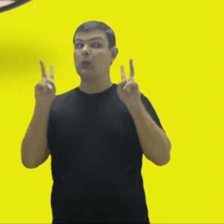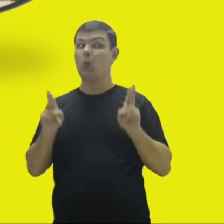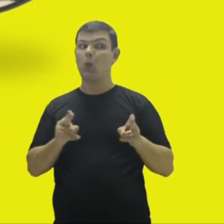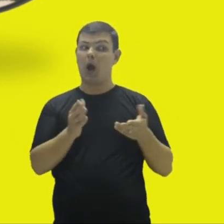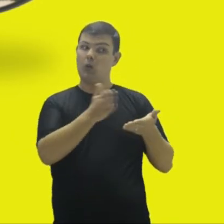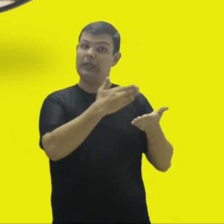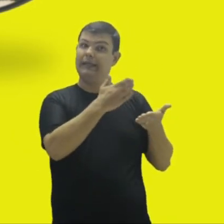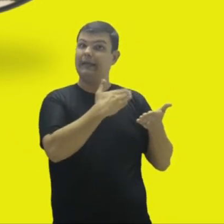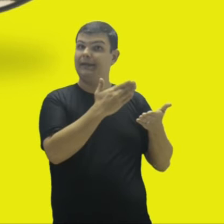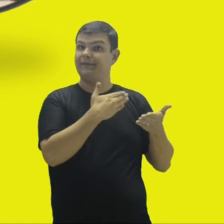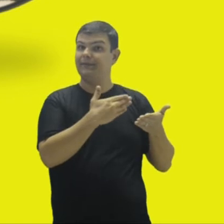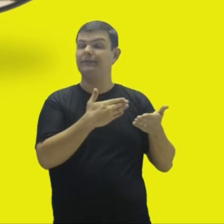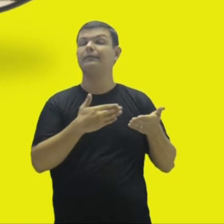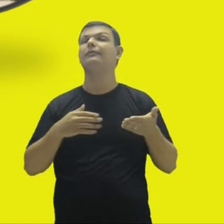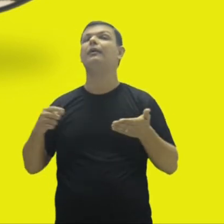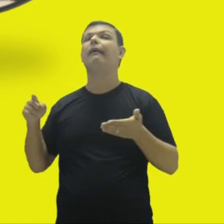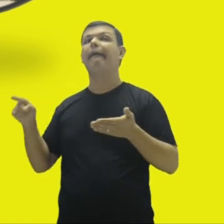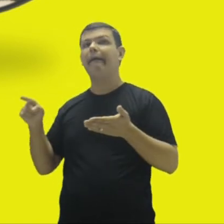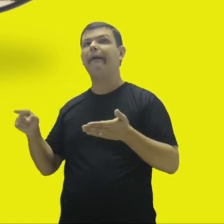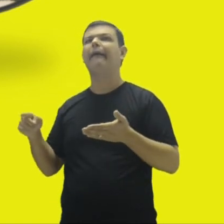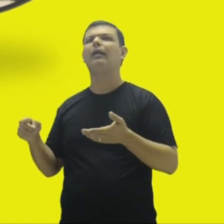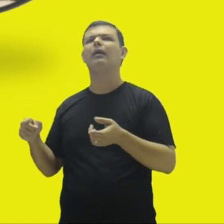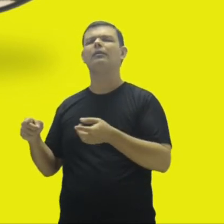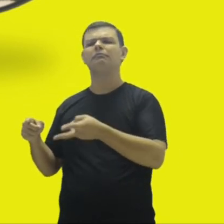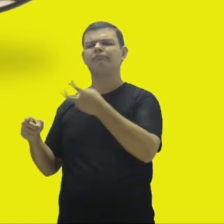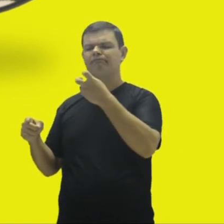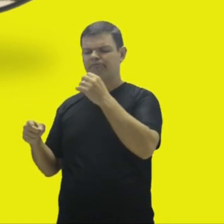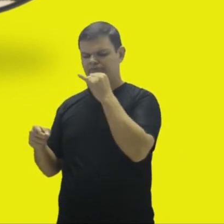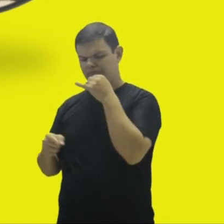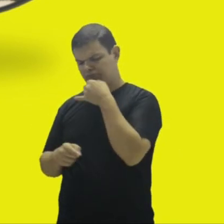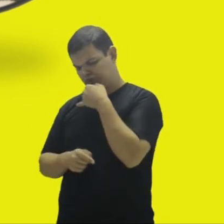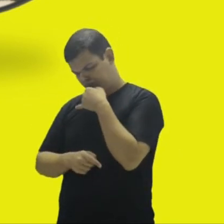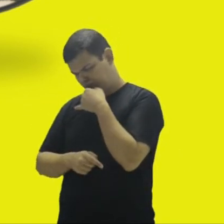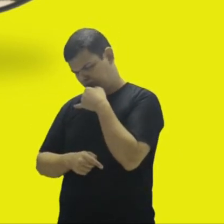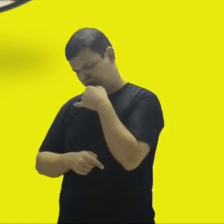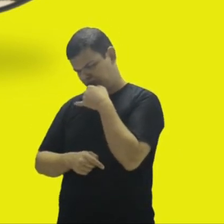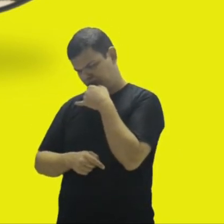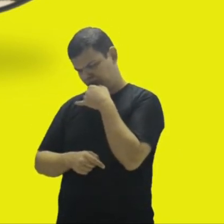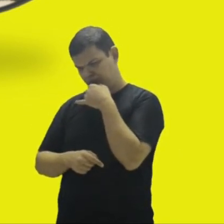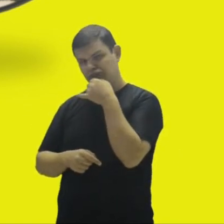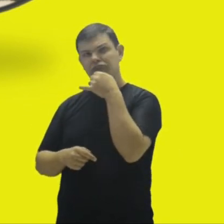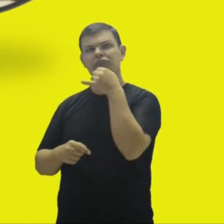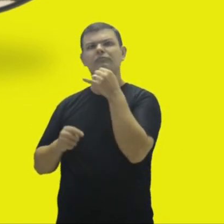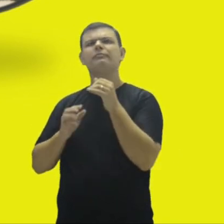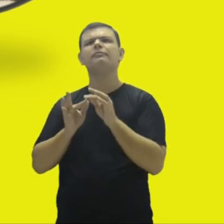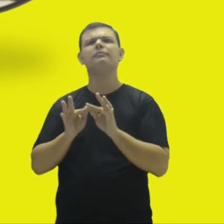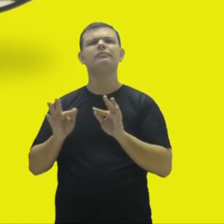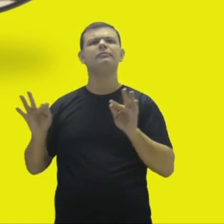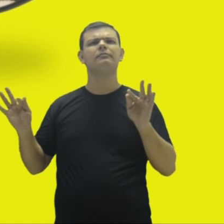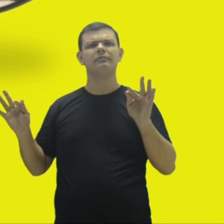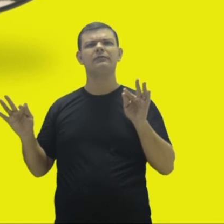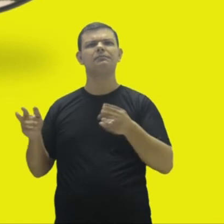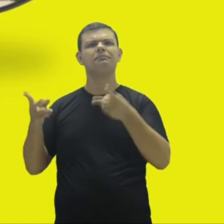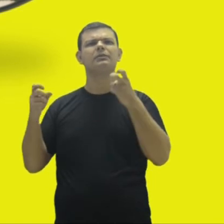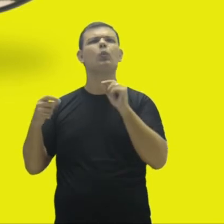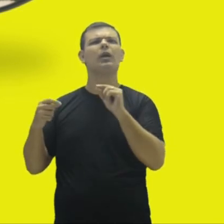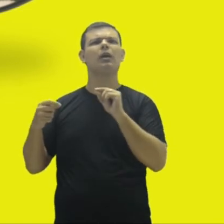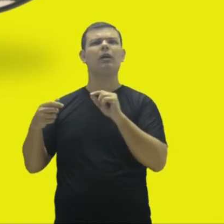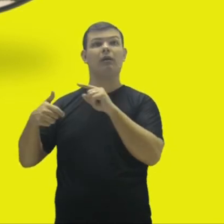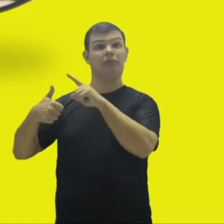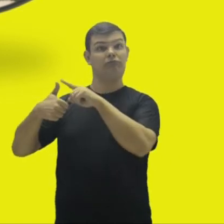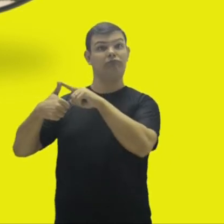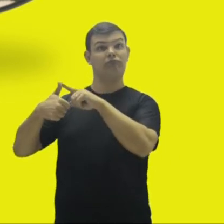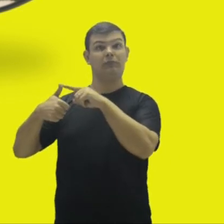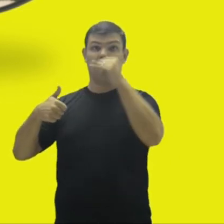lá na história. A vaca mimosa estava deprimida. Esse trecho diz que, opção A mimosa